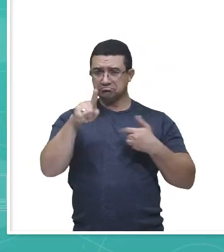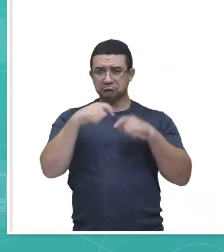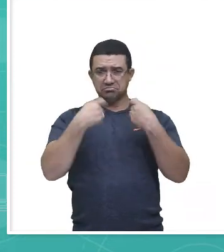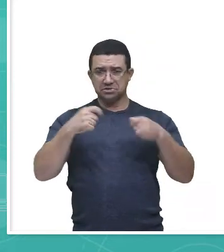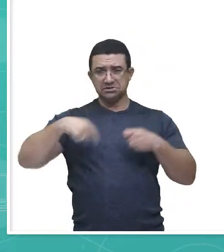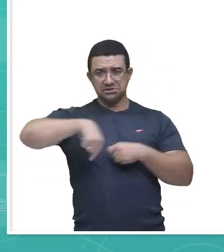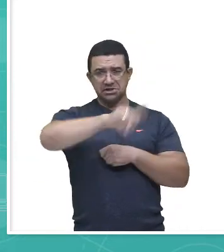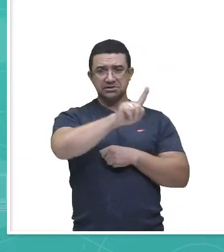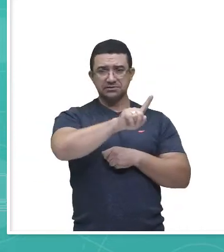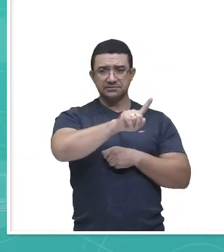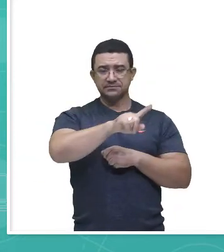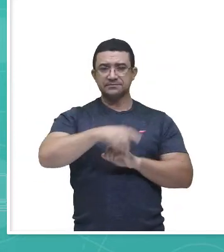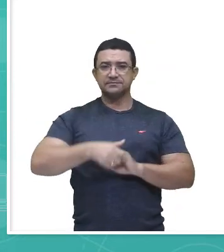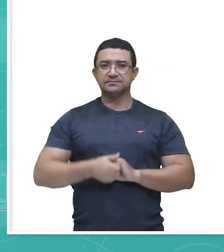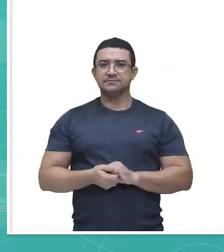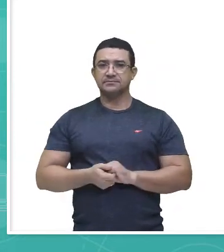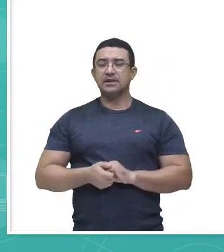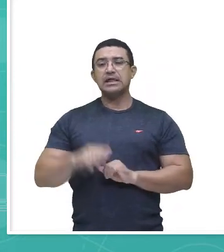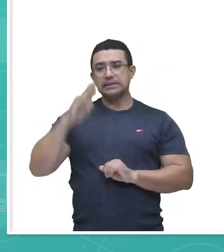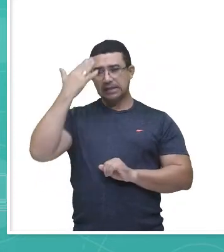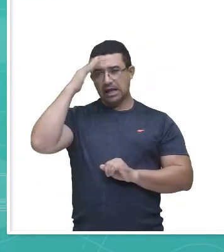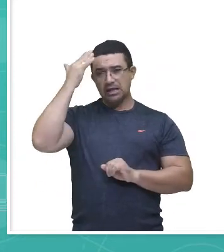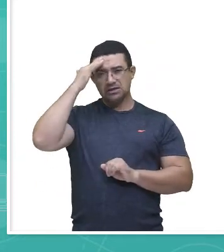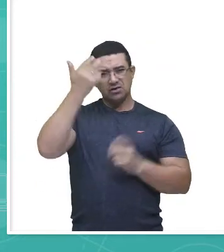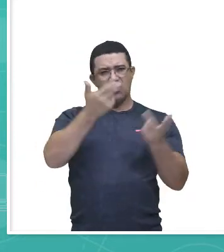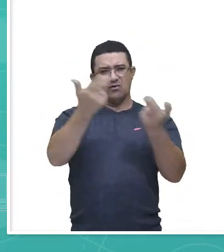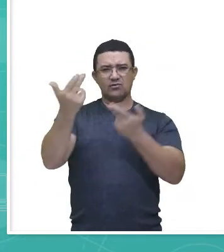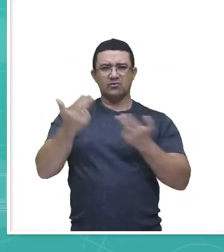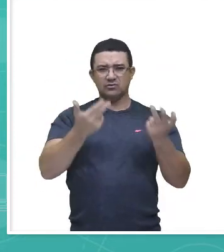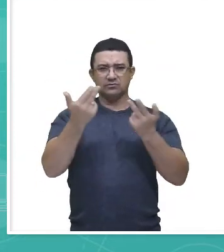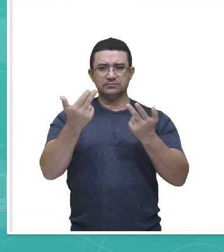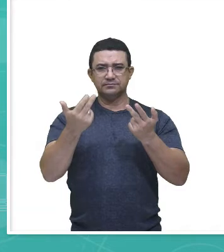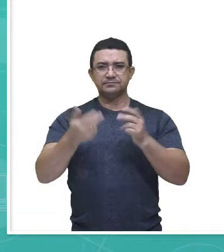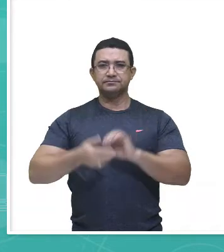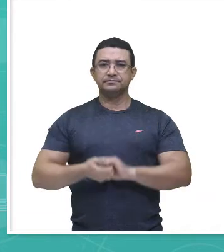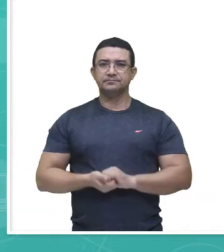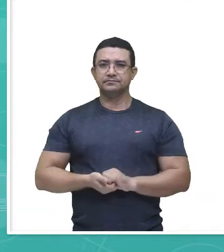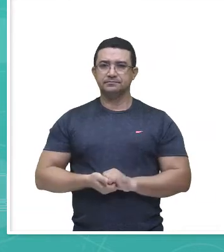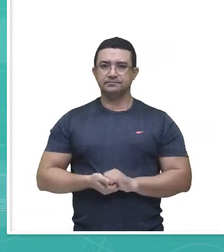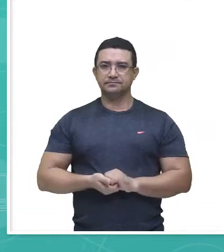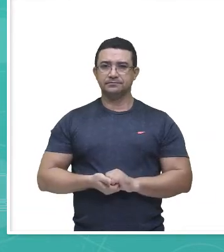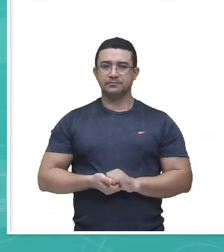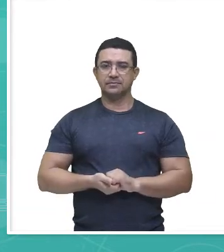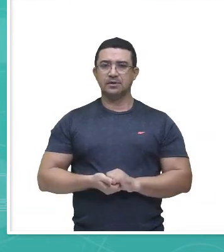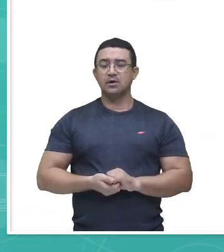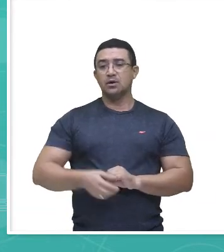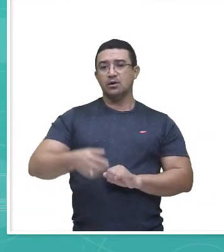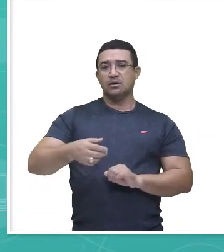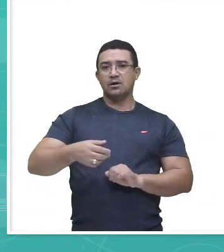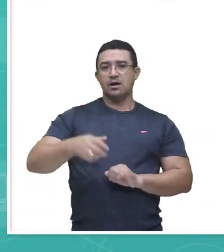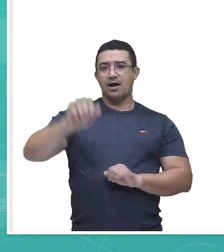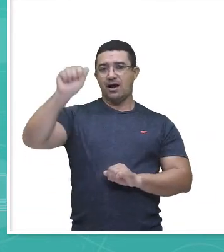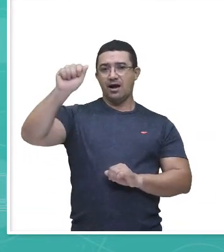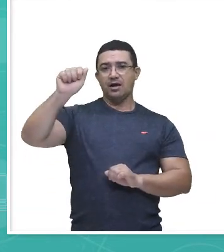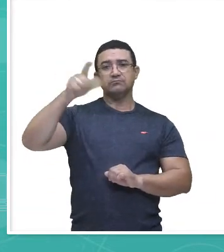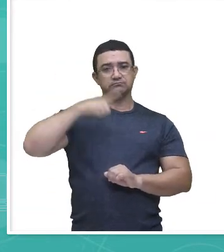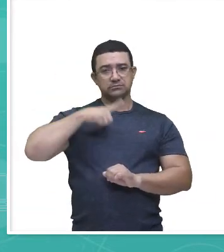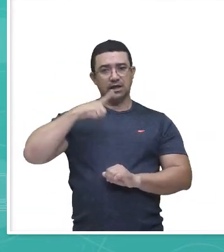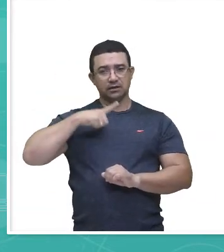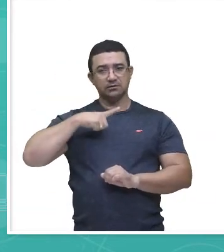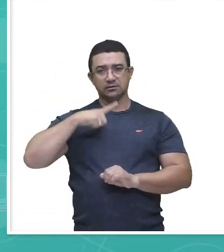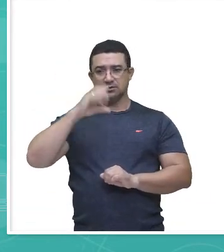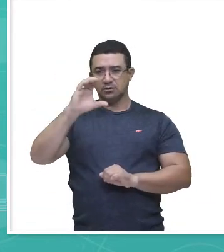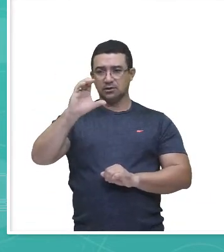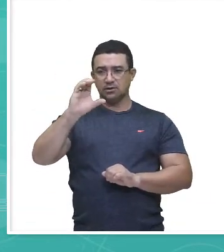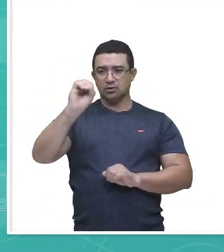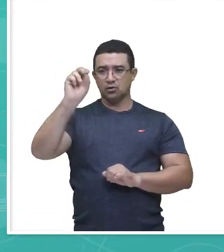Nós compreendemos do mesmo jeito. Uma traz conjunção que é assindética, a outra não traz conjunção,